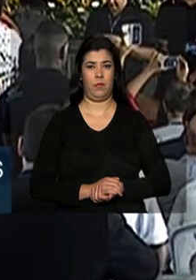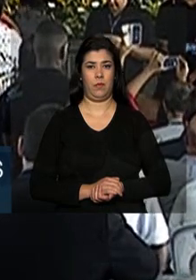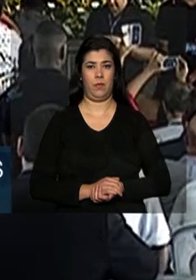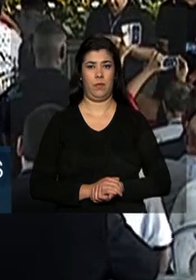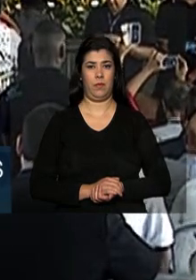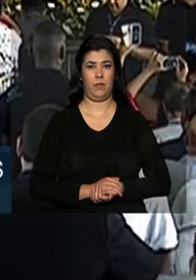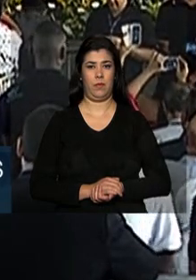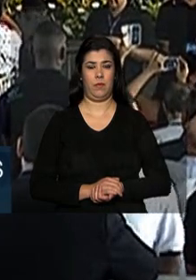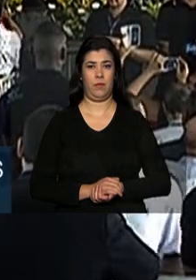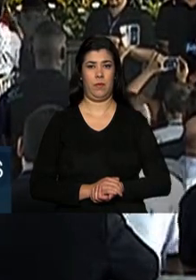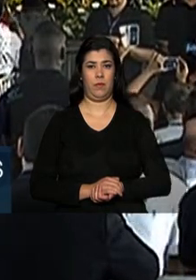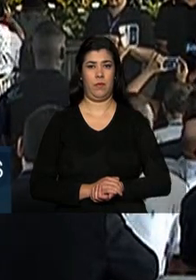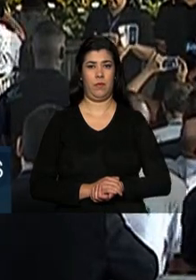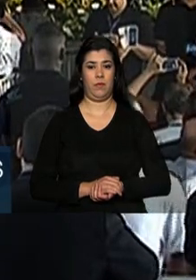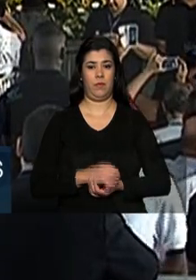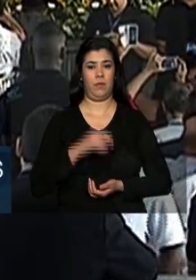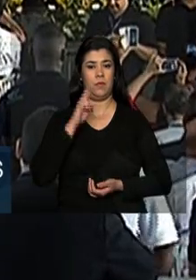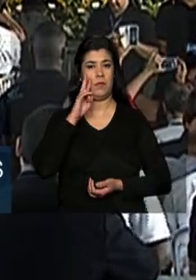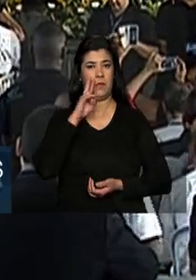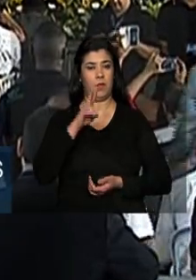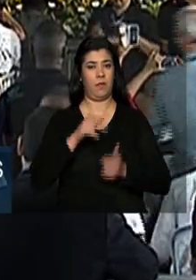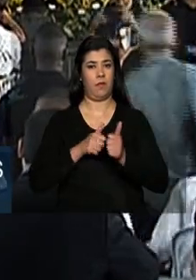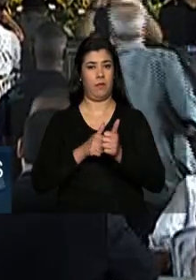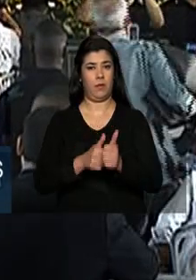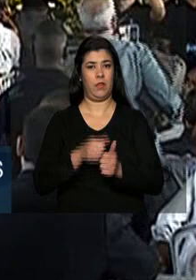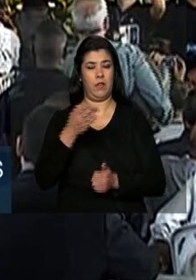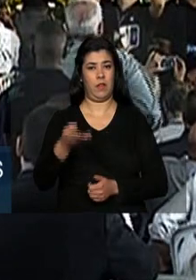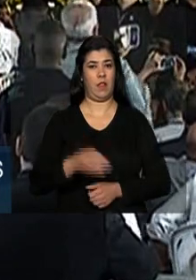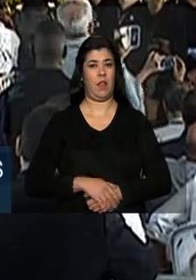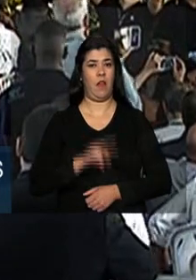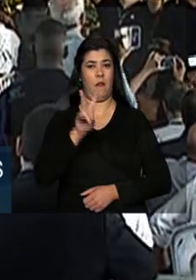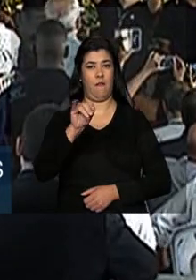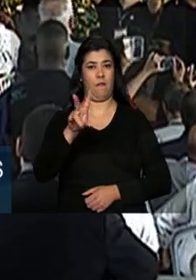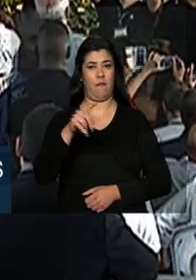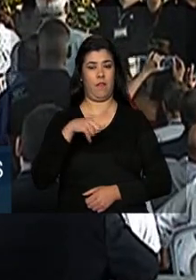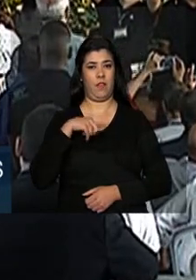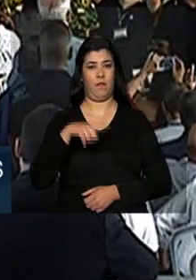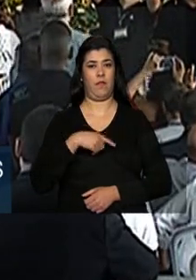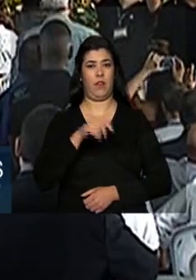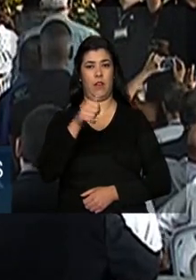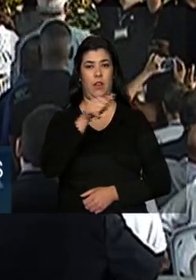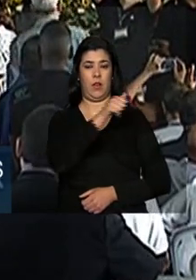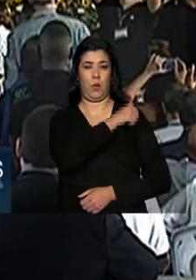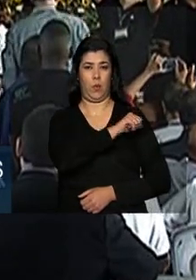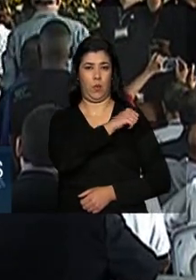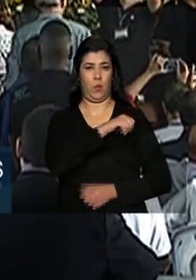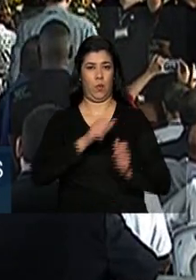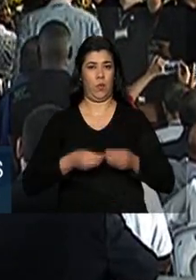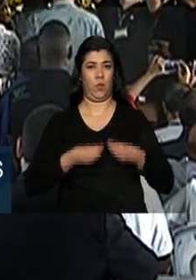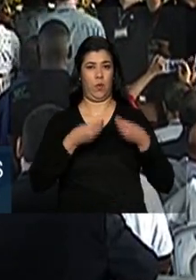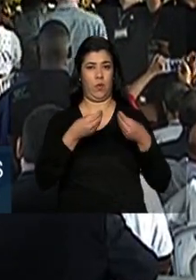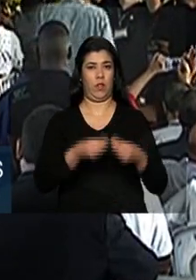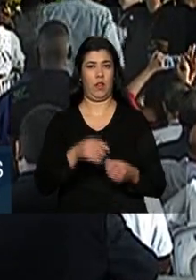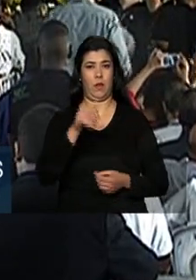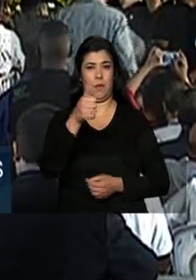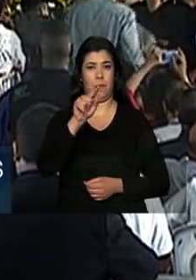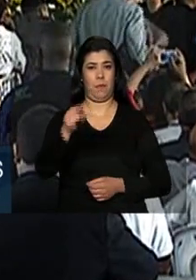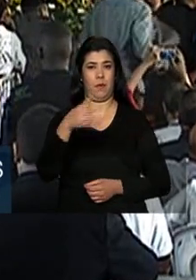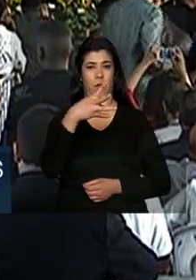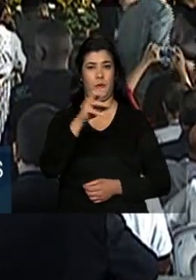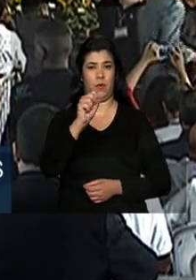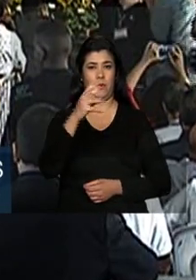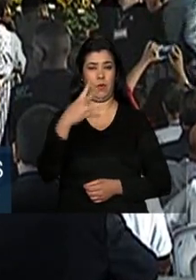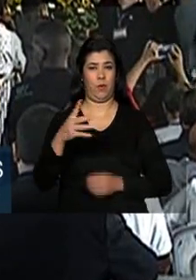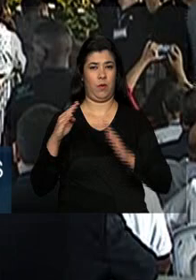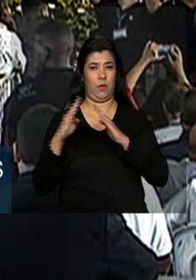Estamos com imagens ao vivo do Rio de Janeiro para acompanhar a cerimônia de entrega de